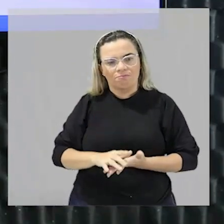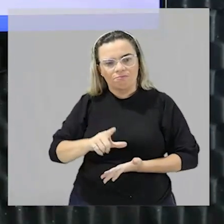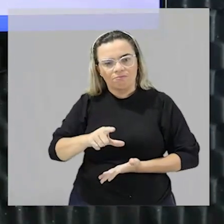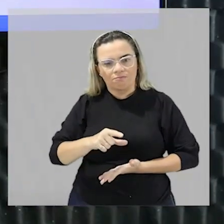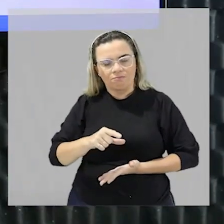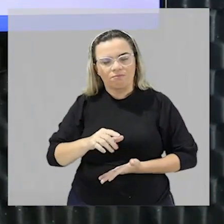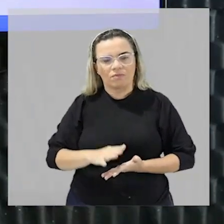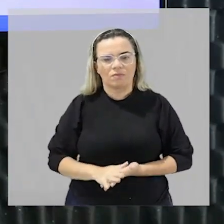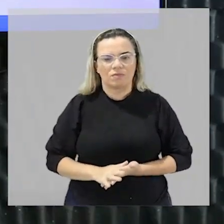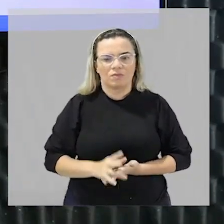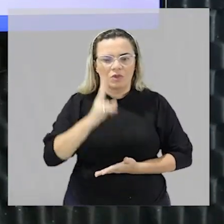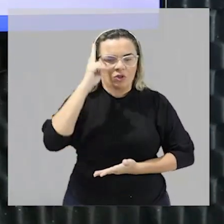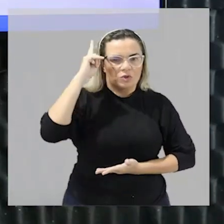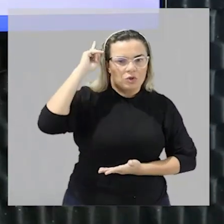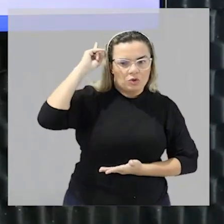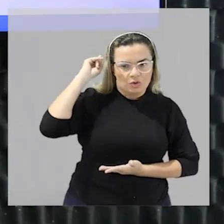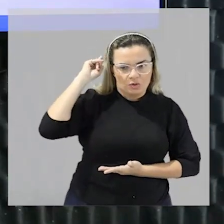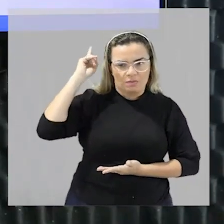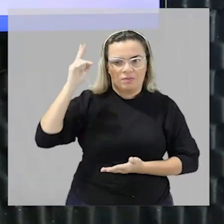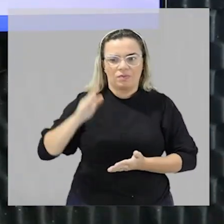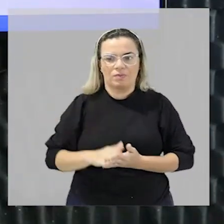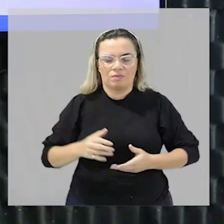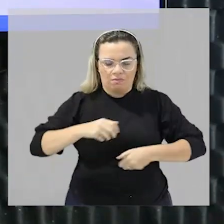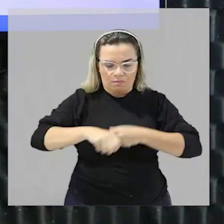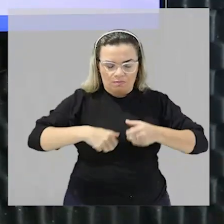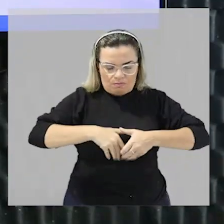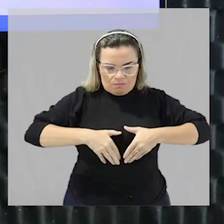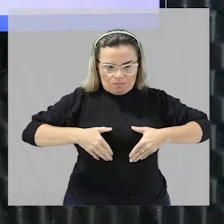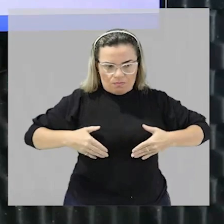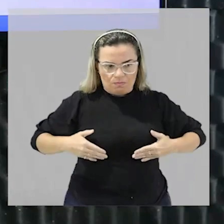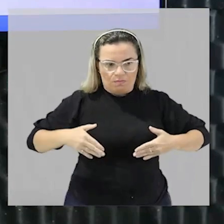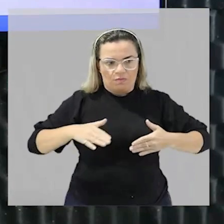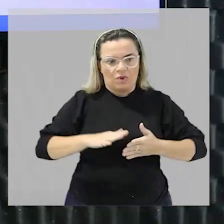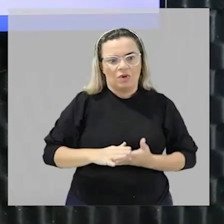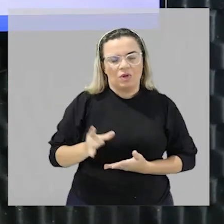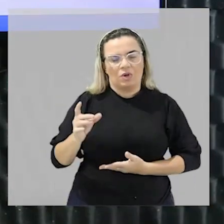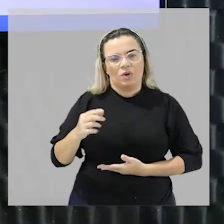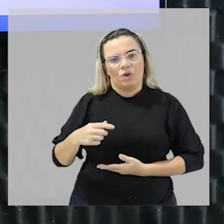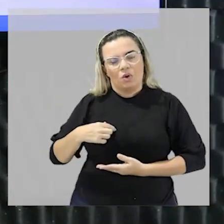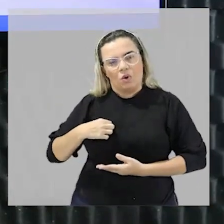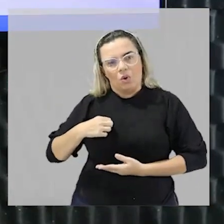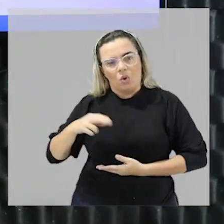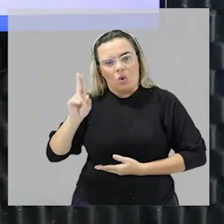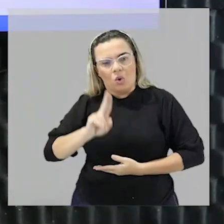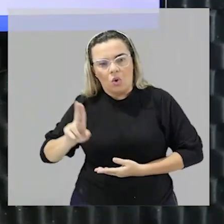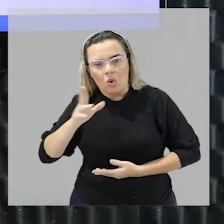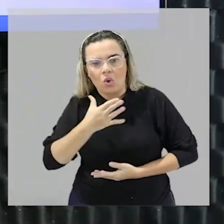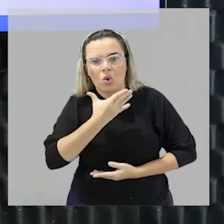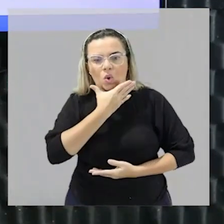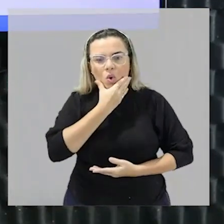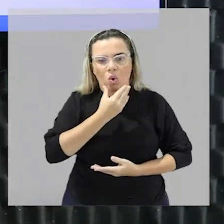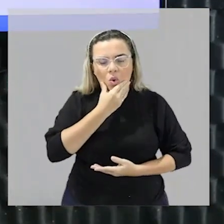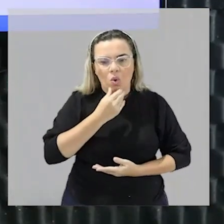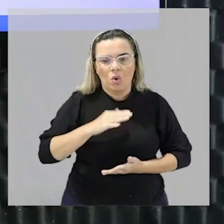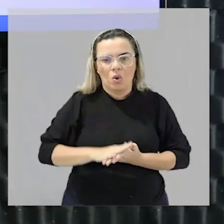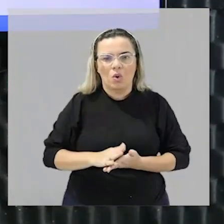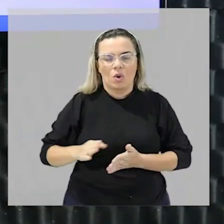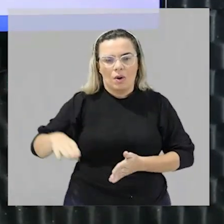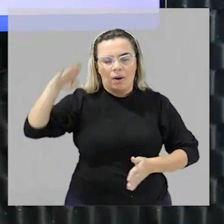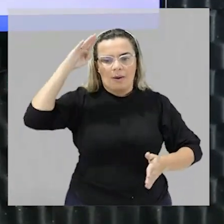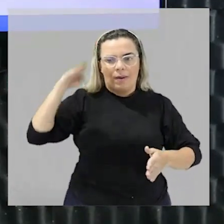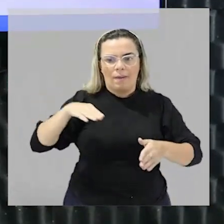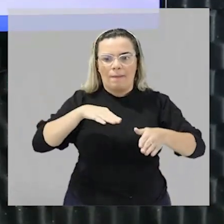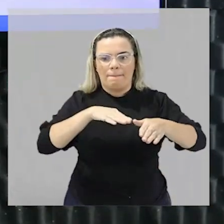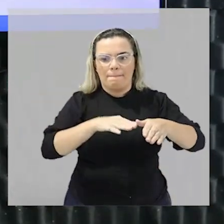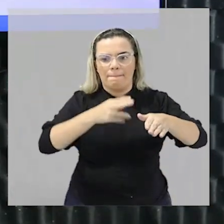cabelos, amarrou os seios, vestiu-se de homem, incorporou-se às fileiras brasileiras com